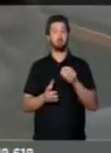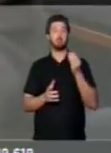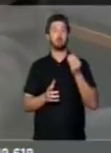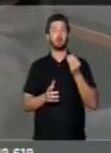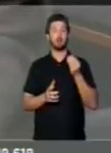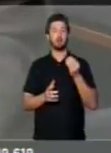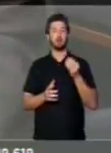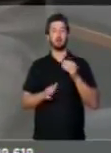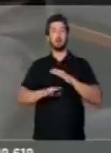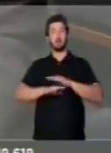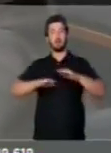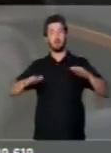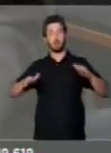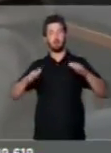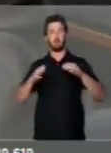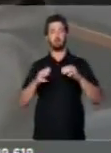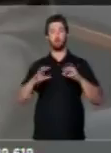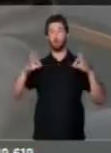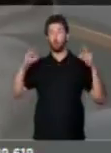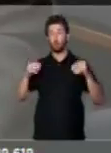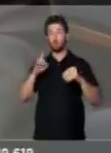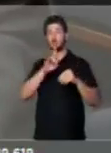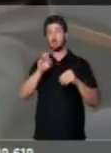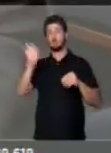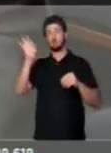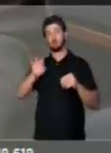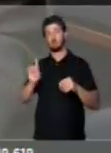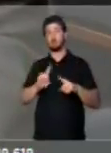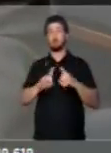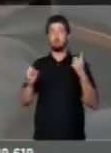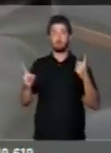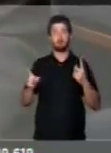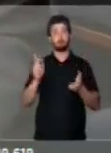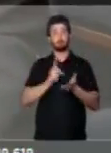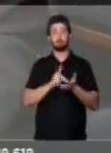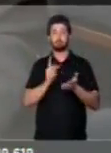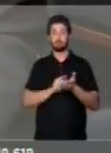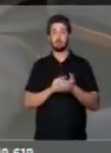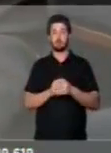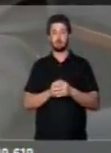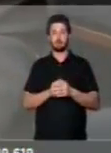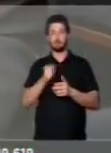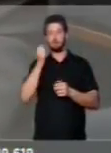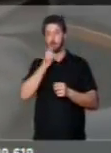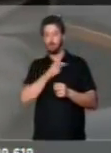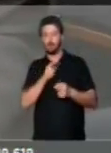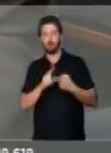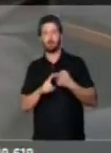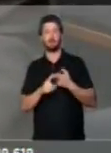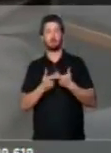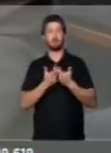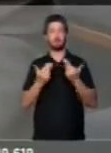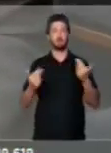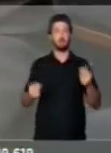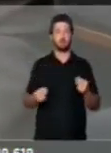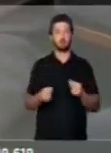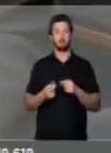que saia desse... Não é todo mundo, mas há realmente, né, as piadas, as